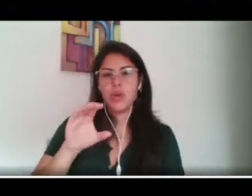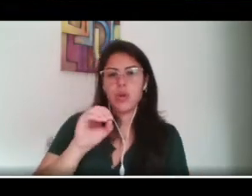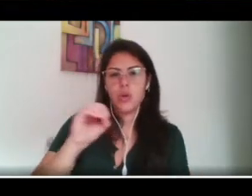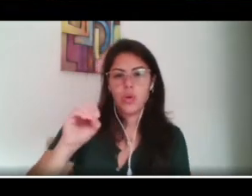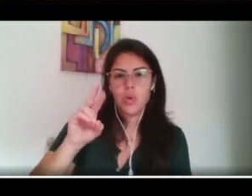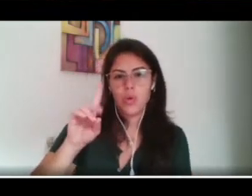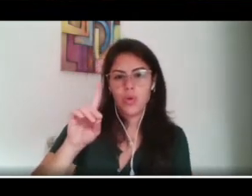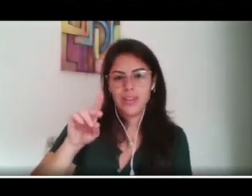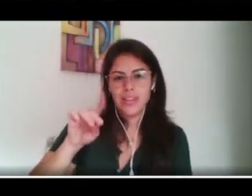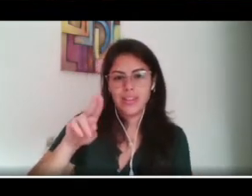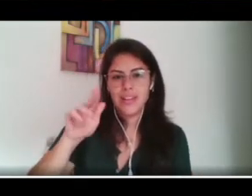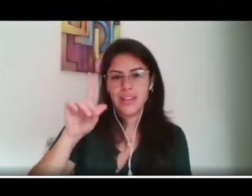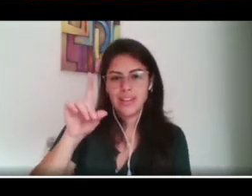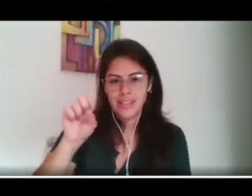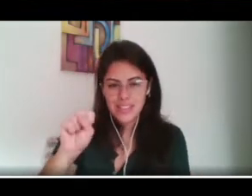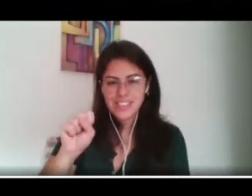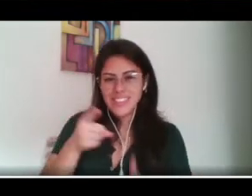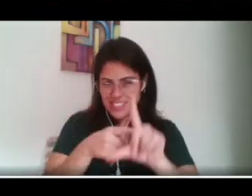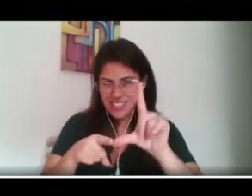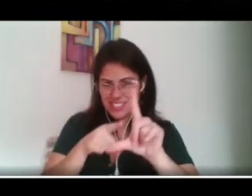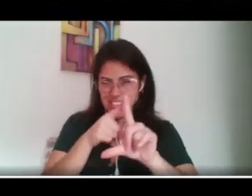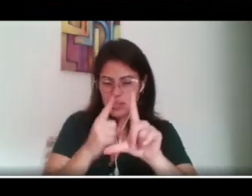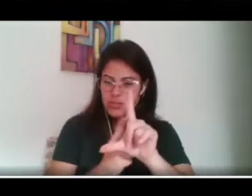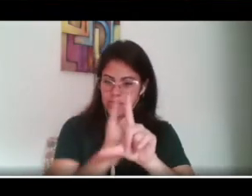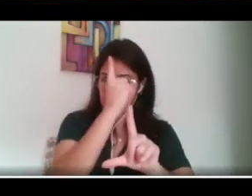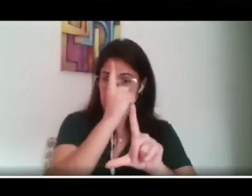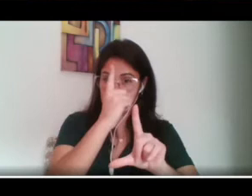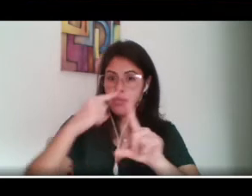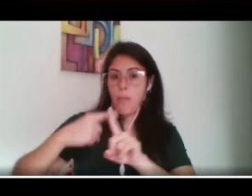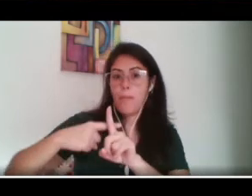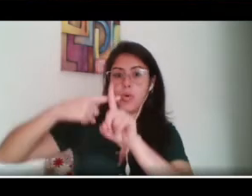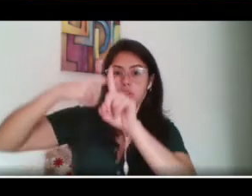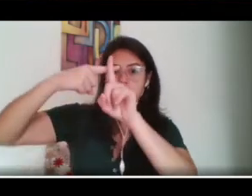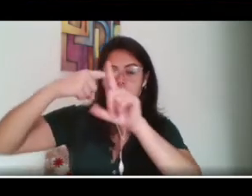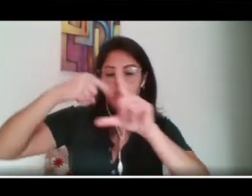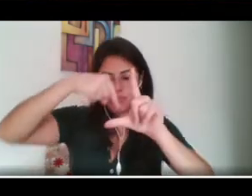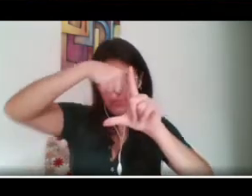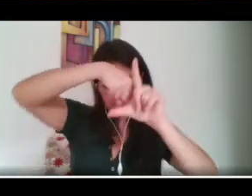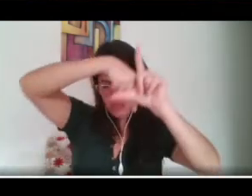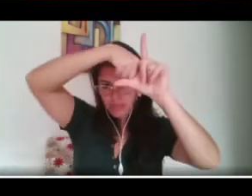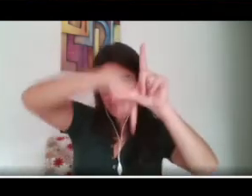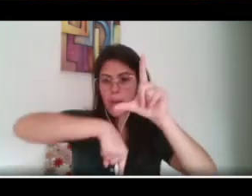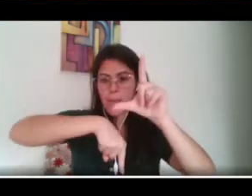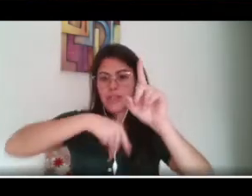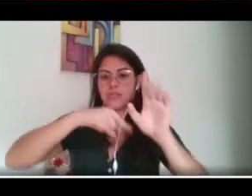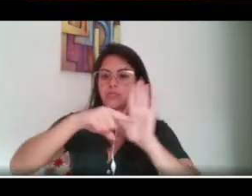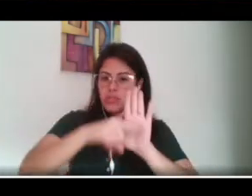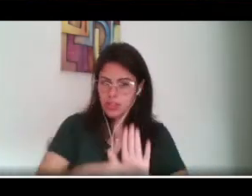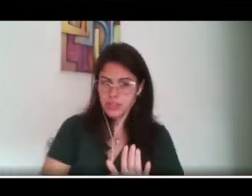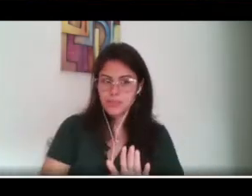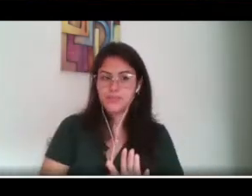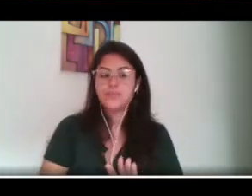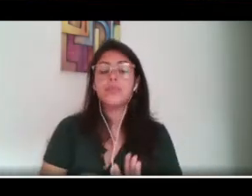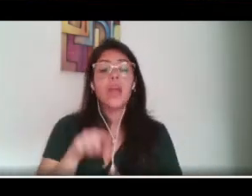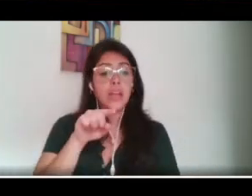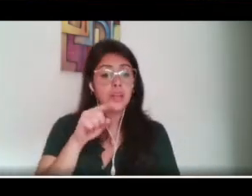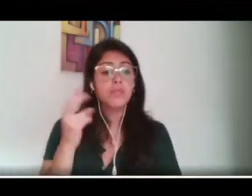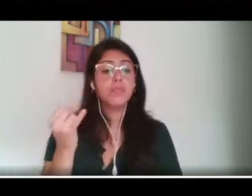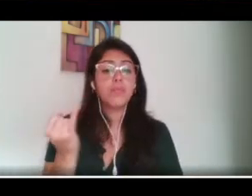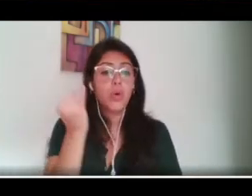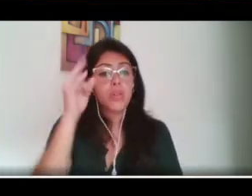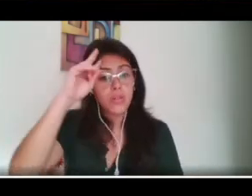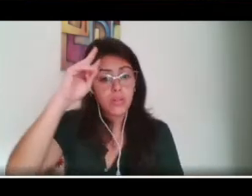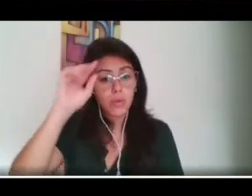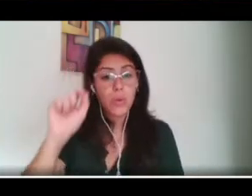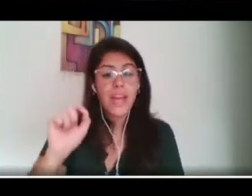coisa muito importante. Quando eu escrevo um vetor R em função dos vetores unitários